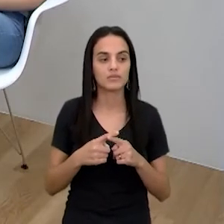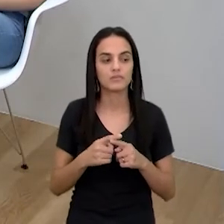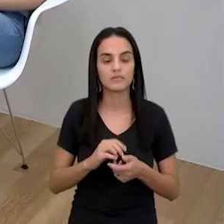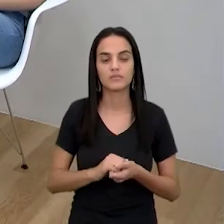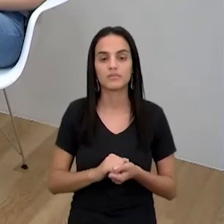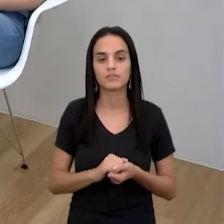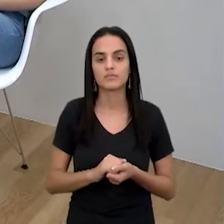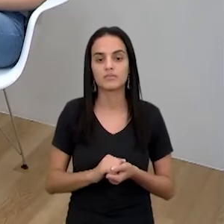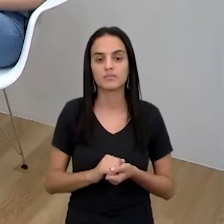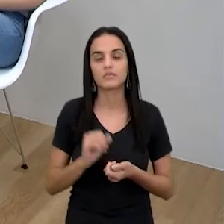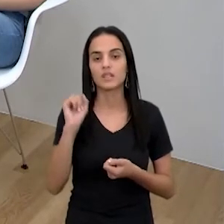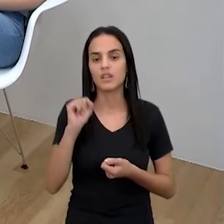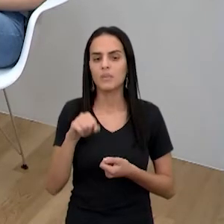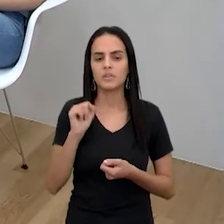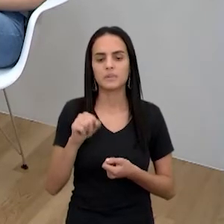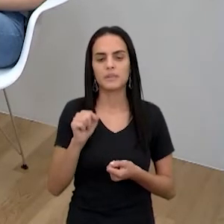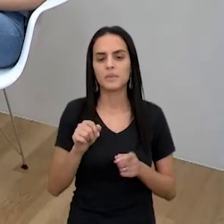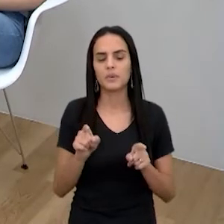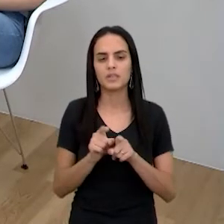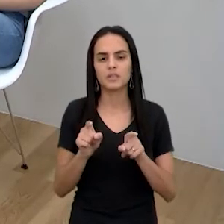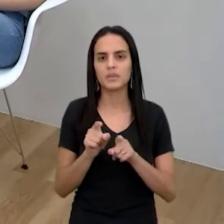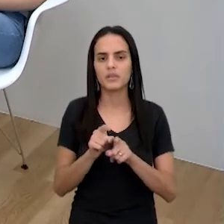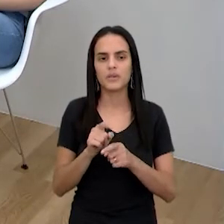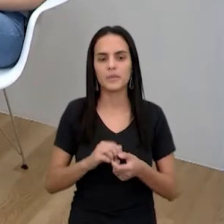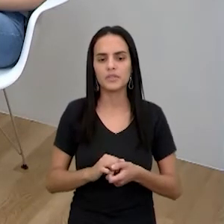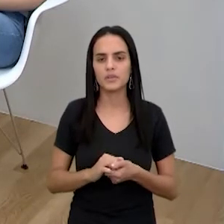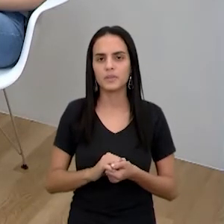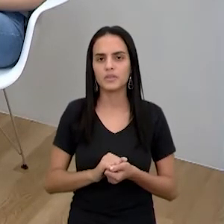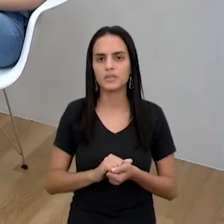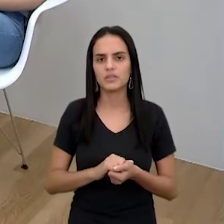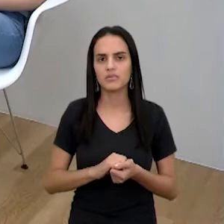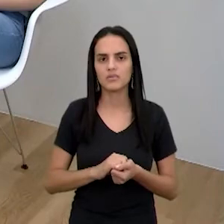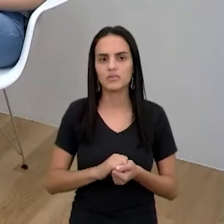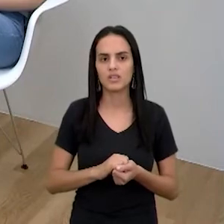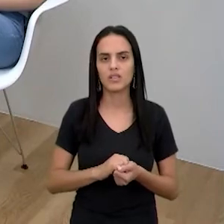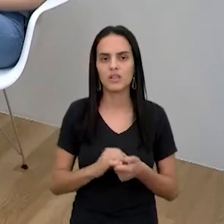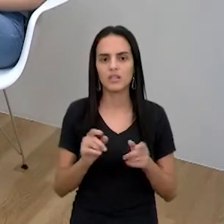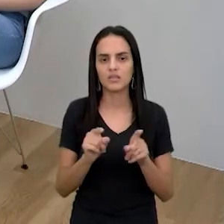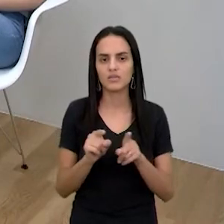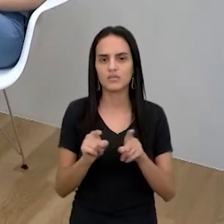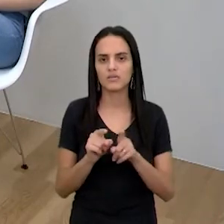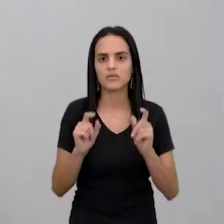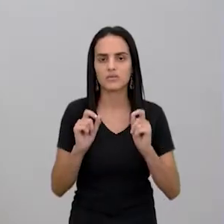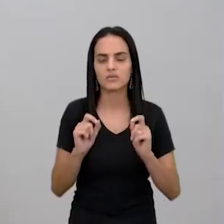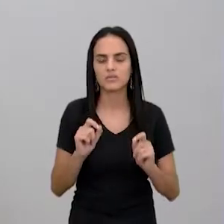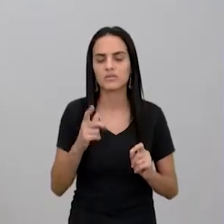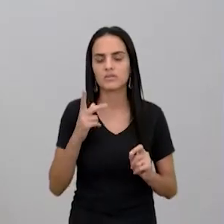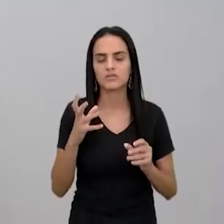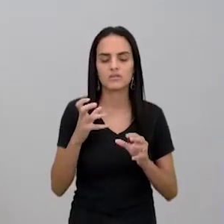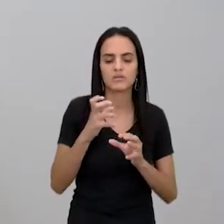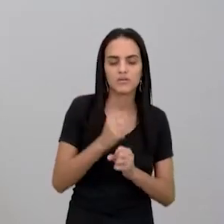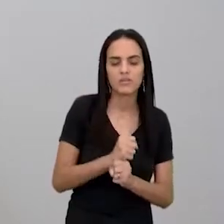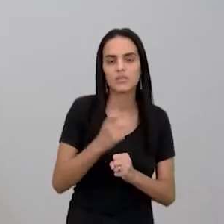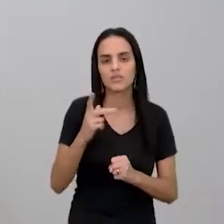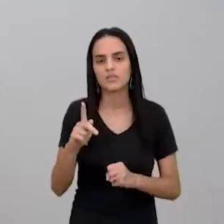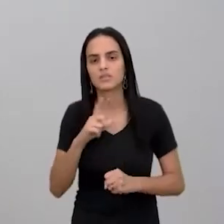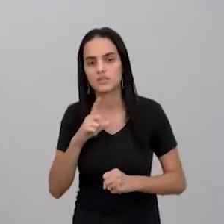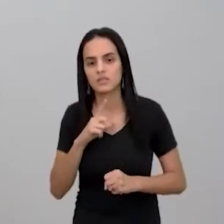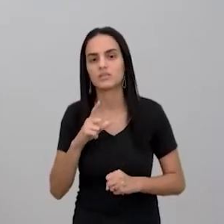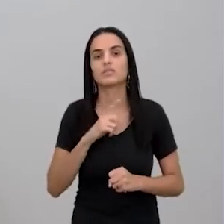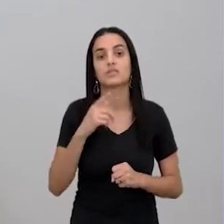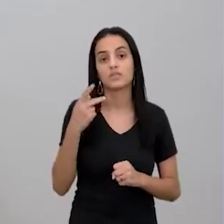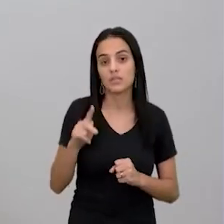charrua. A charrua, o que é a charrua? É uma espécie de arado, tá. cuja penetração no sulco do solo ela é muito mais